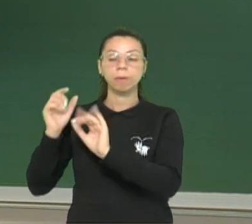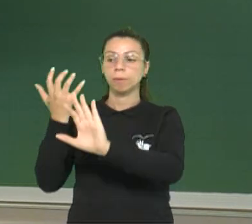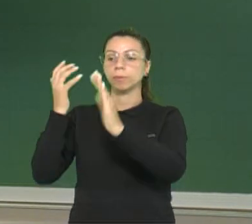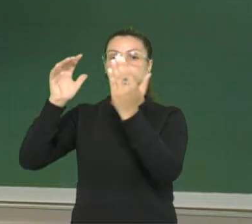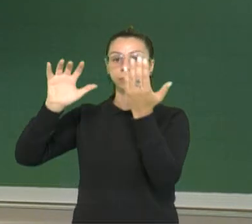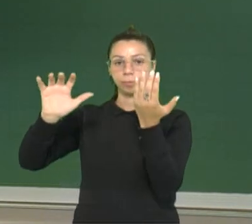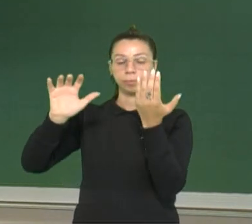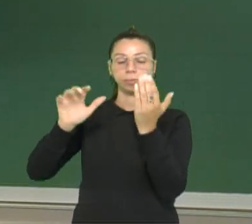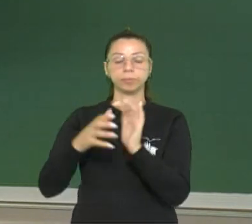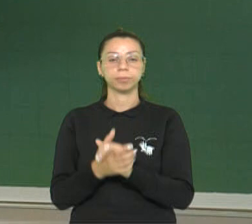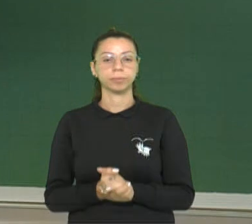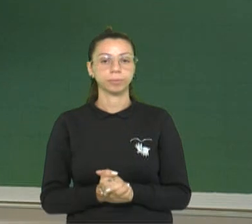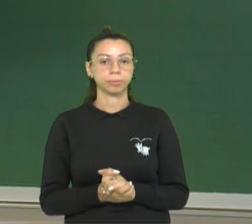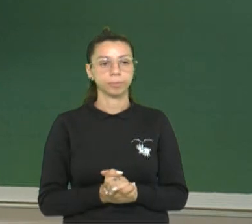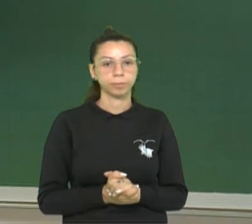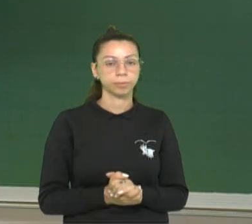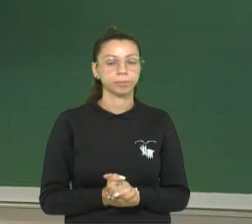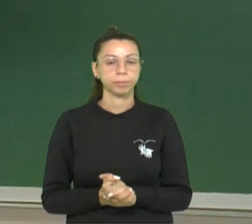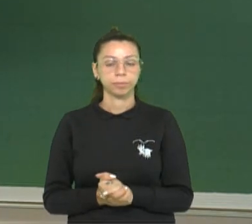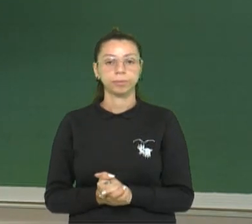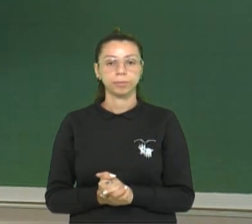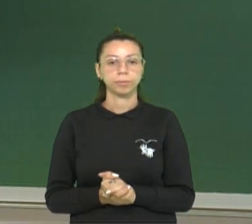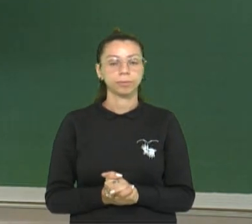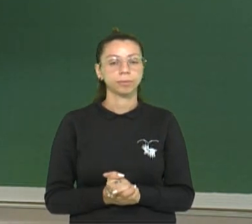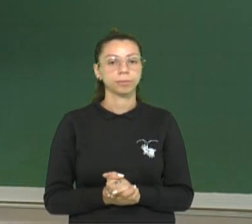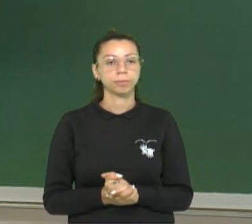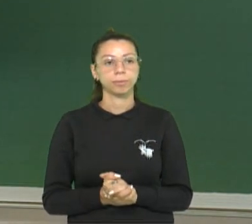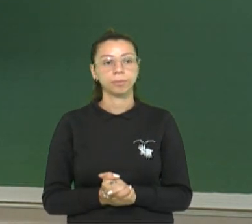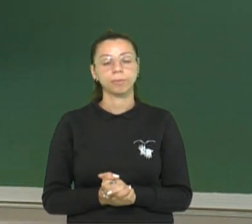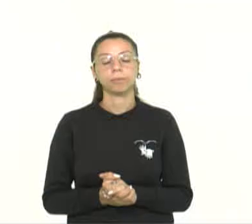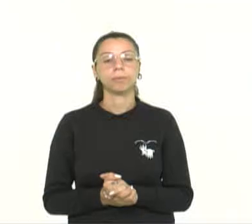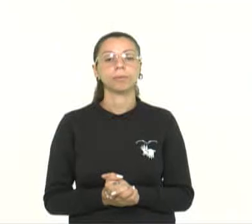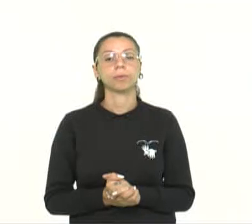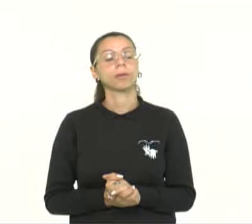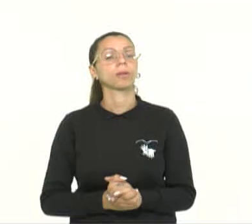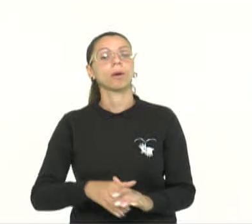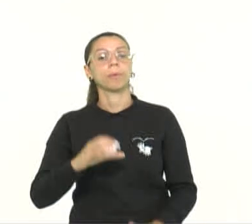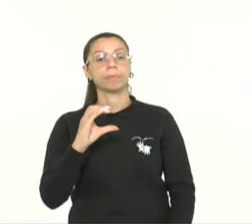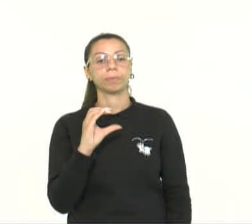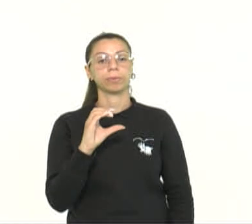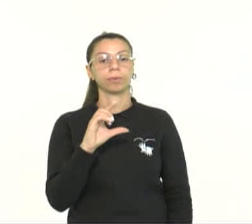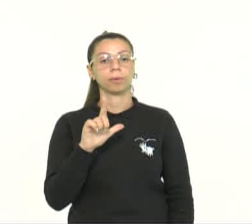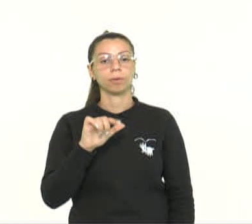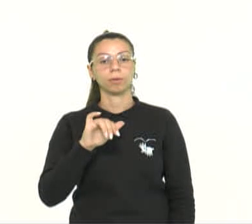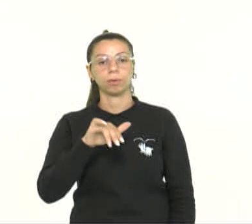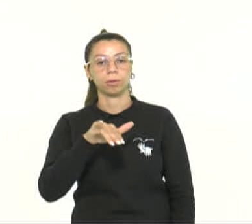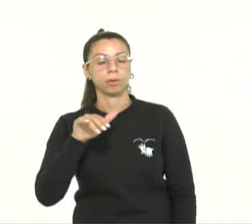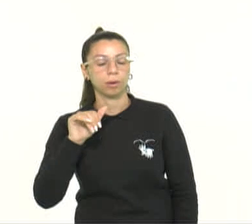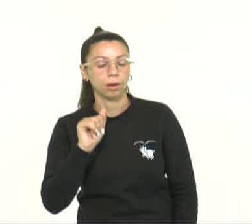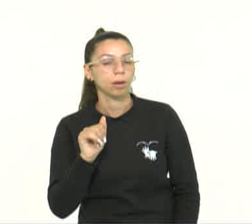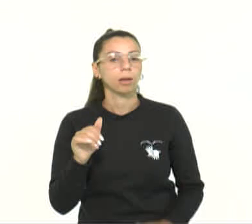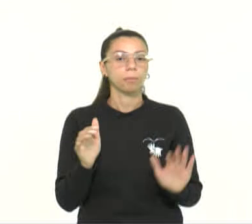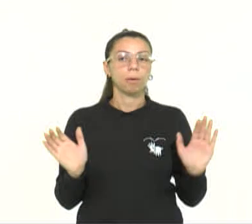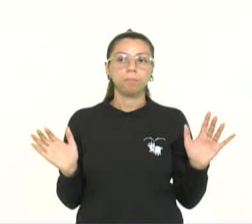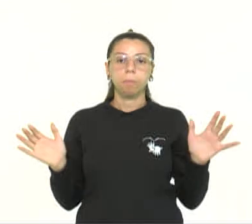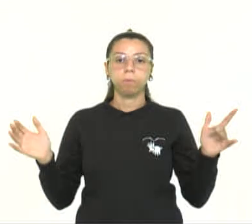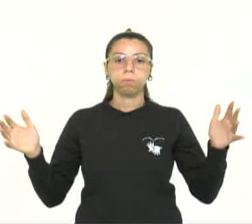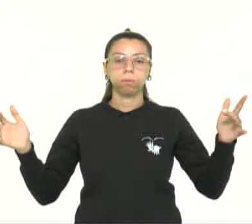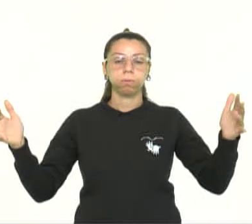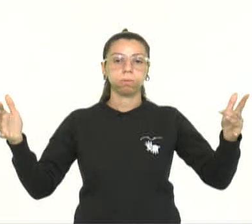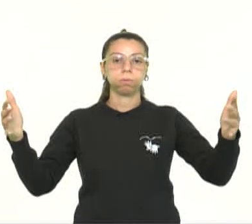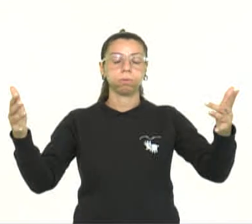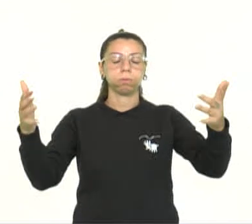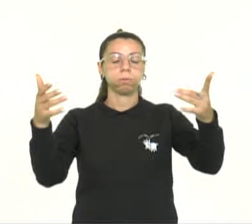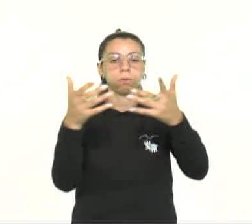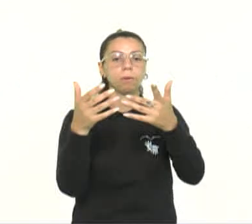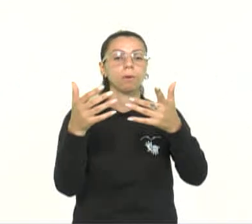condições atmosféricas. Já quando falamos em clima, nós estamos falando de um conjunto de condições atmosféricas que são observadas